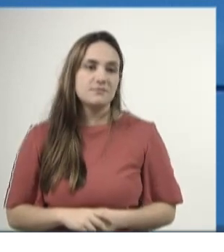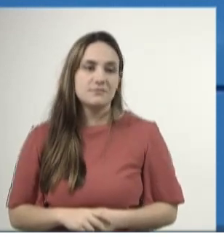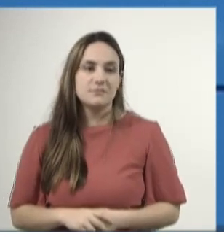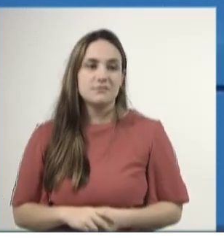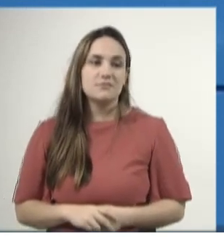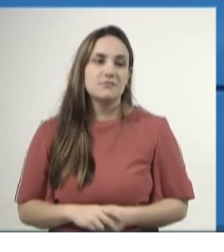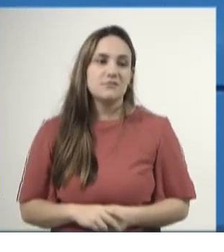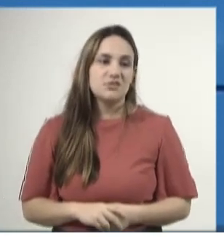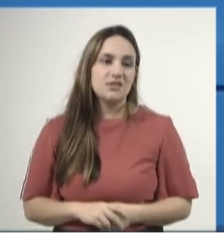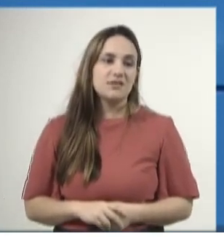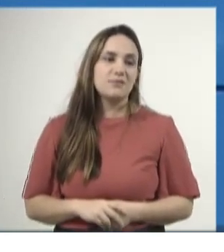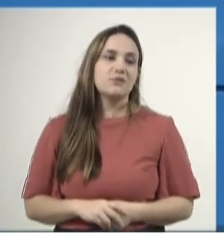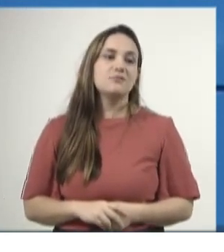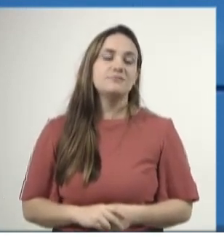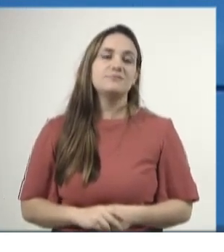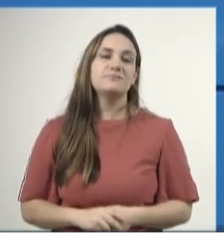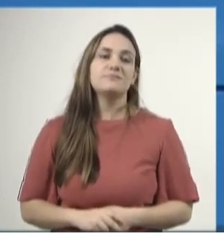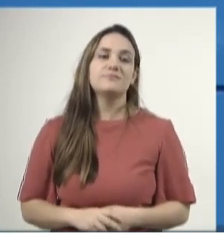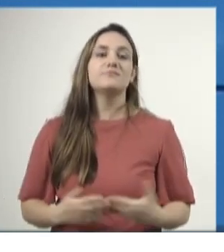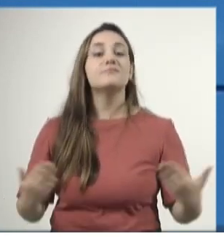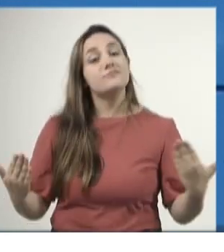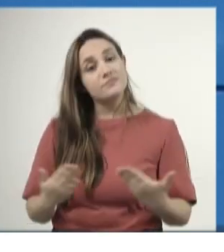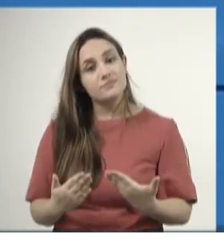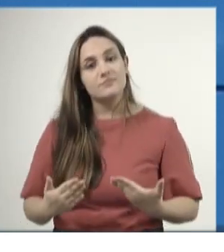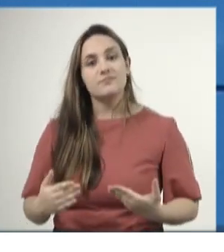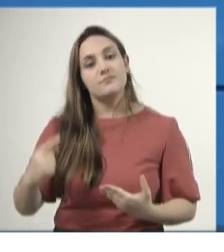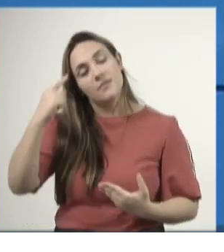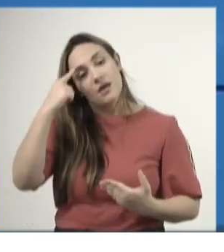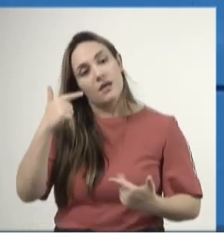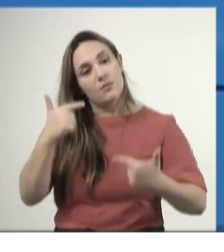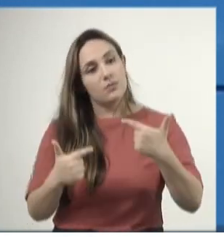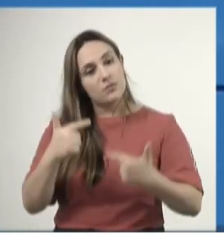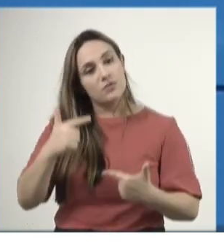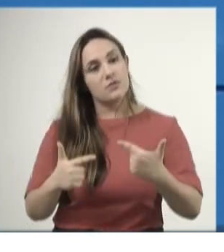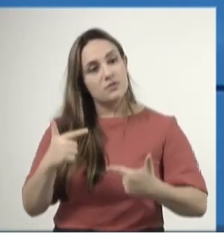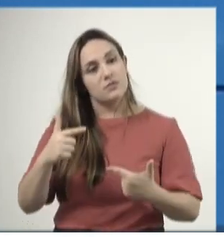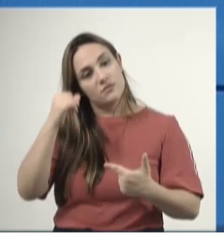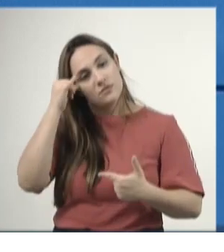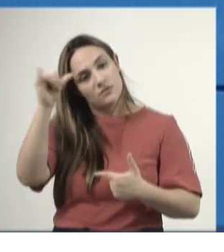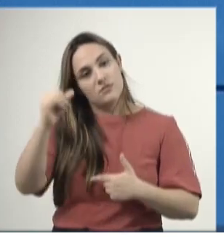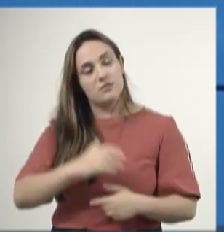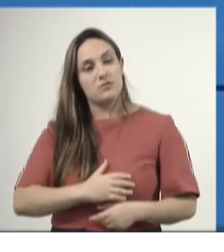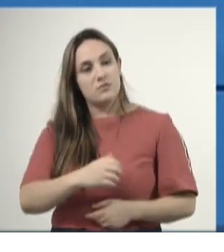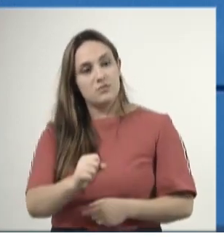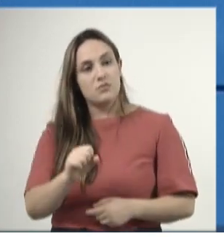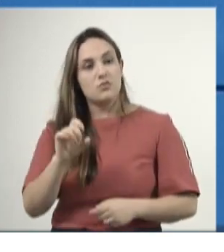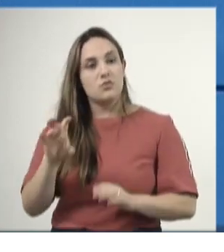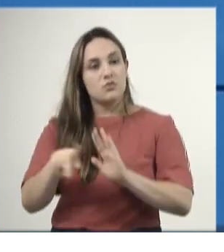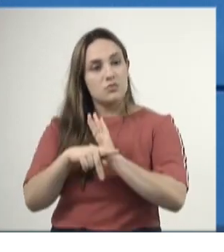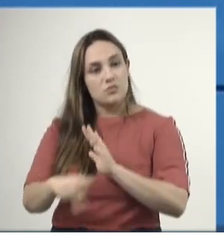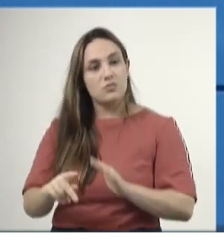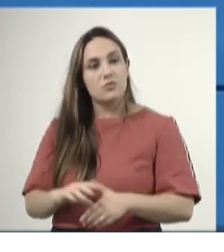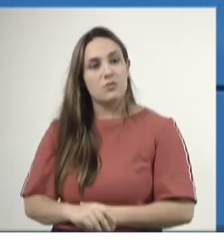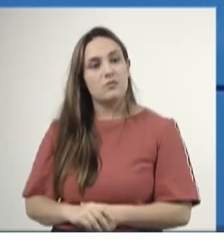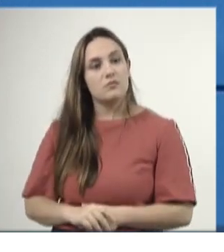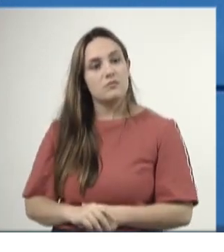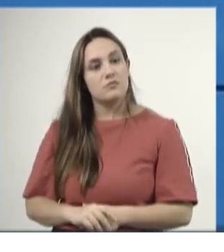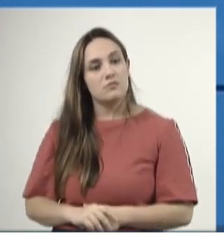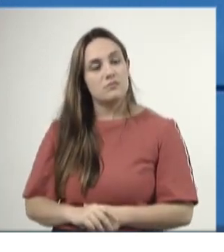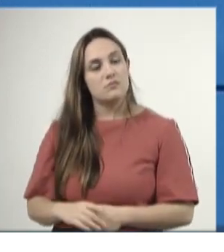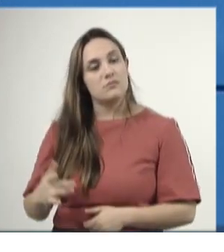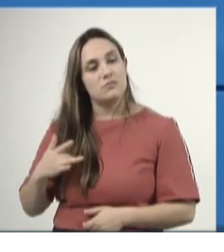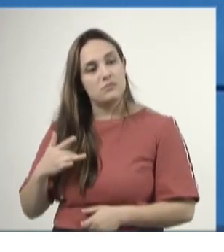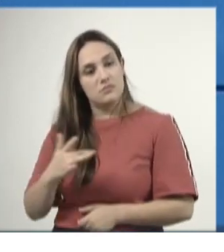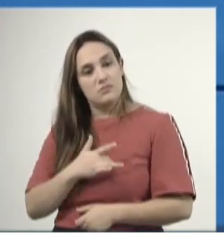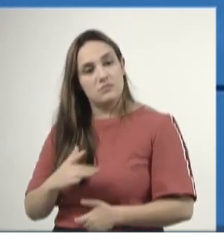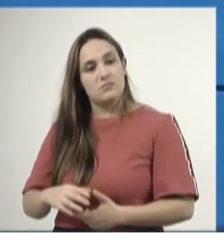Também eu vejo como pensar essa política da prevenção ao suicídio, não apenas do ponto de vista, então, da saúde,